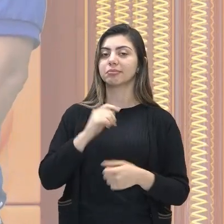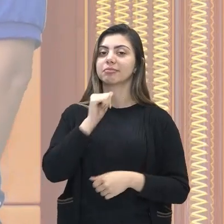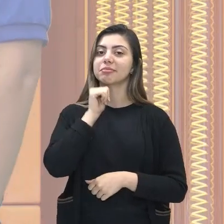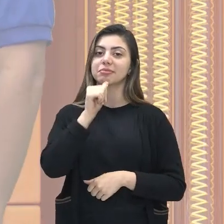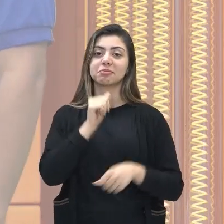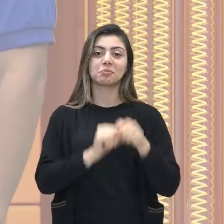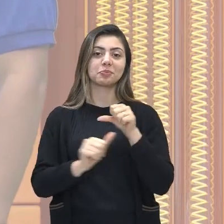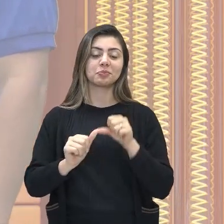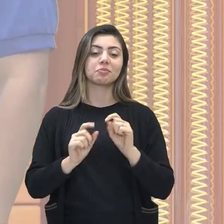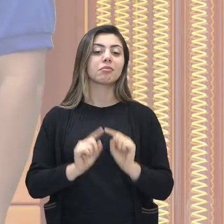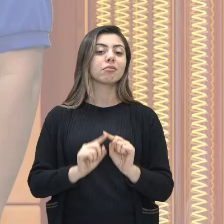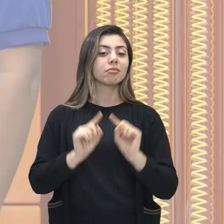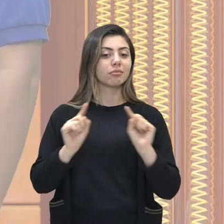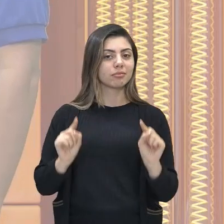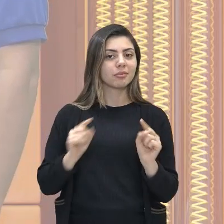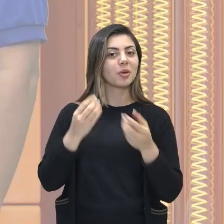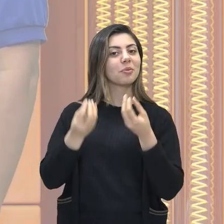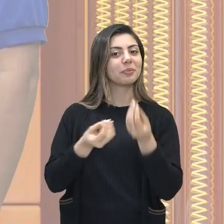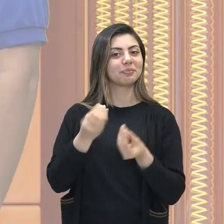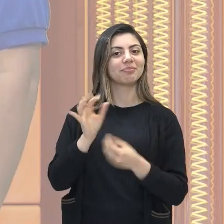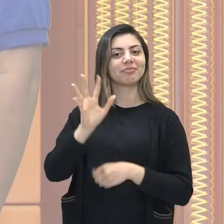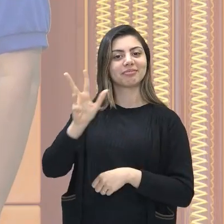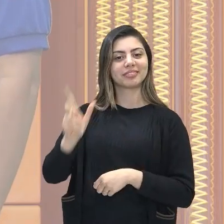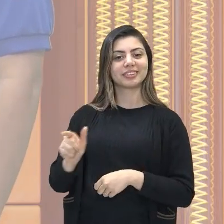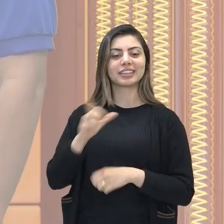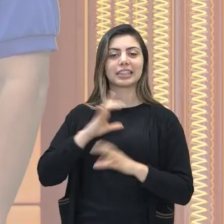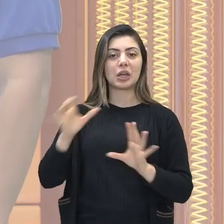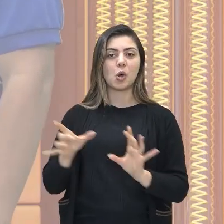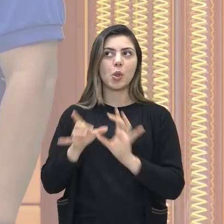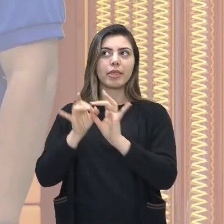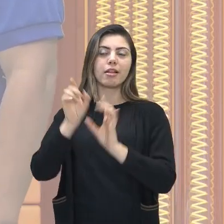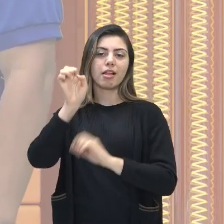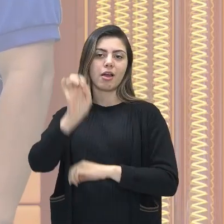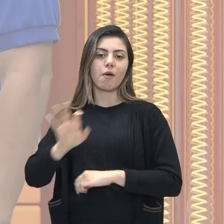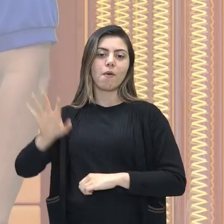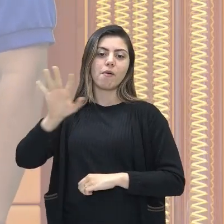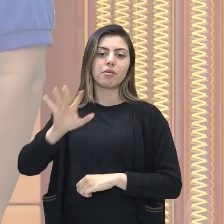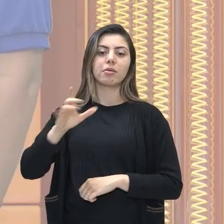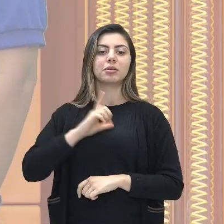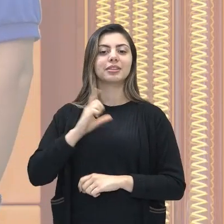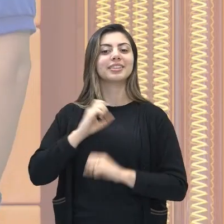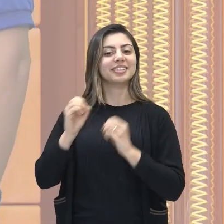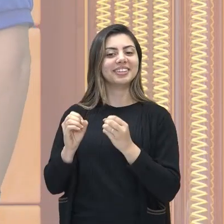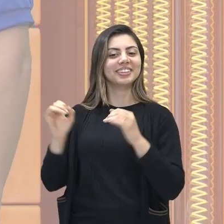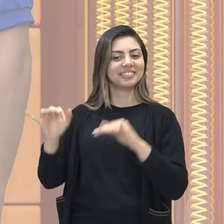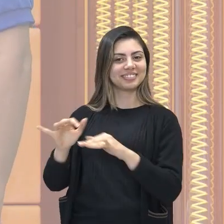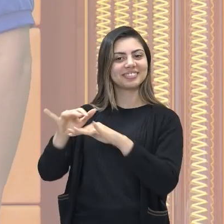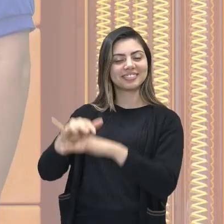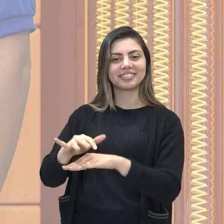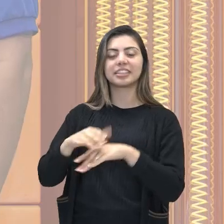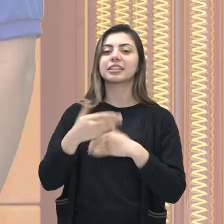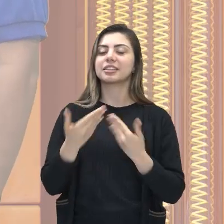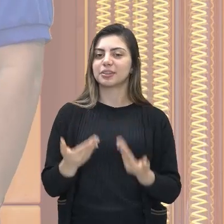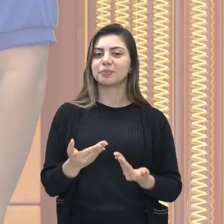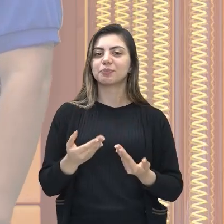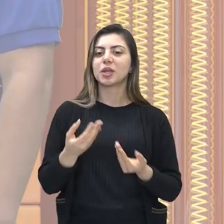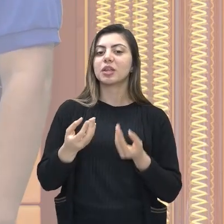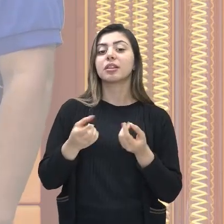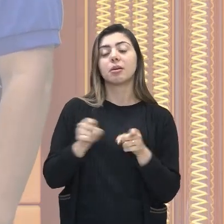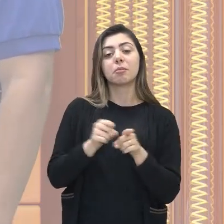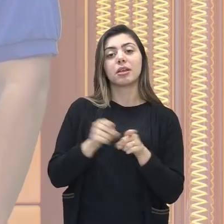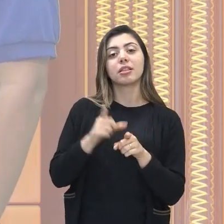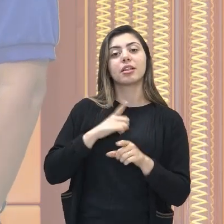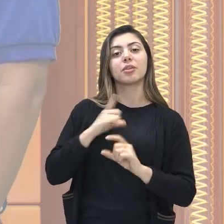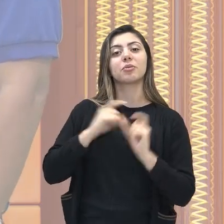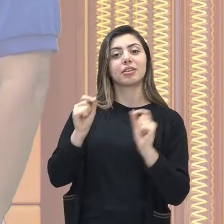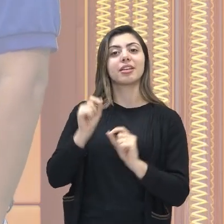mas basicamente a gente tem um continente que vai se conectar com a Europa por aqui, vai ter o Oceano Índico para cá, o Oceano Atlântico para lá e o Oriente